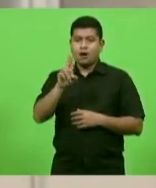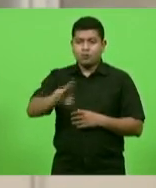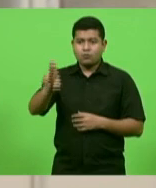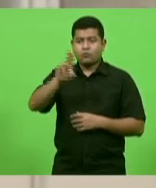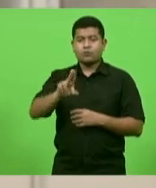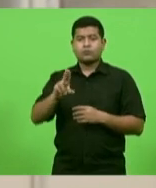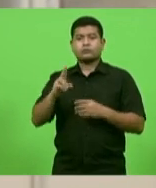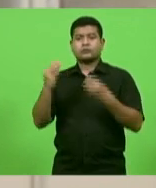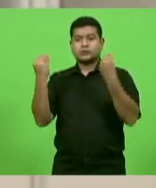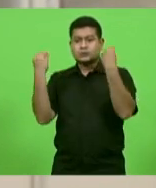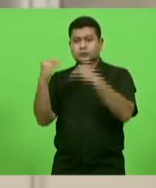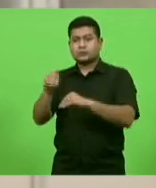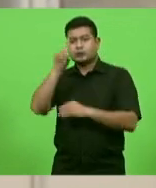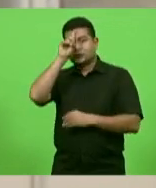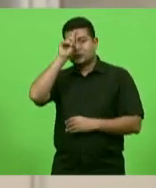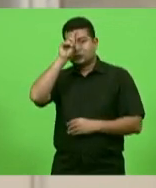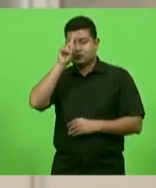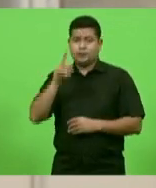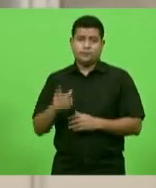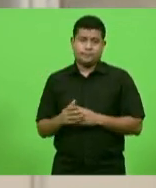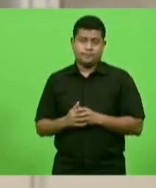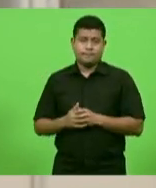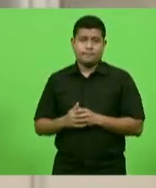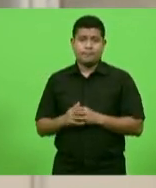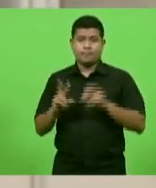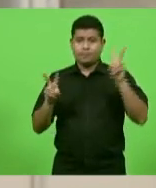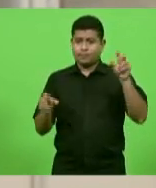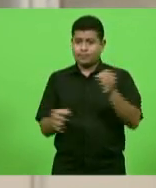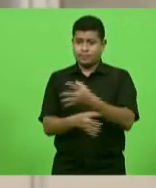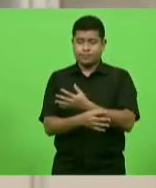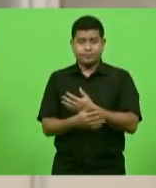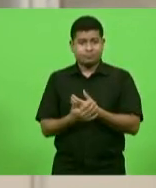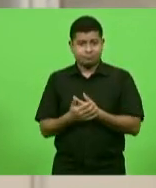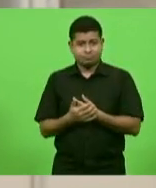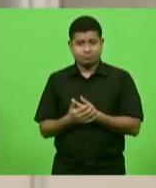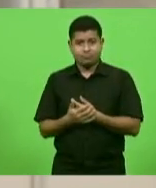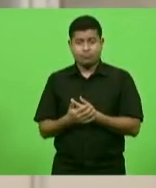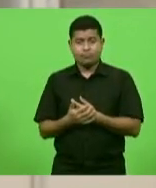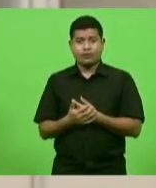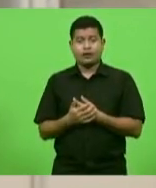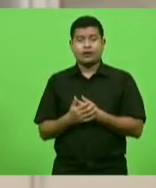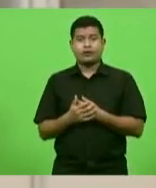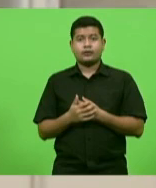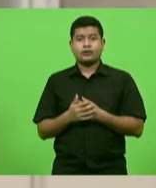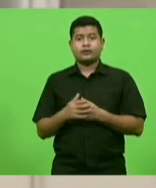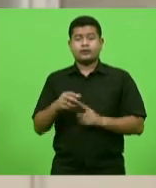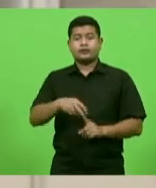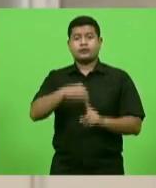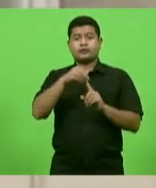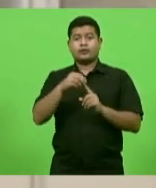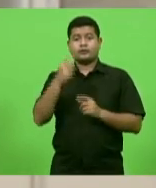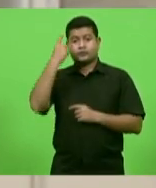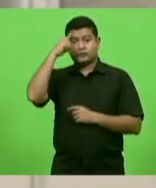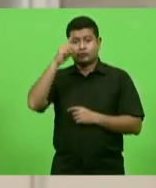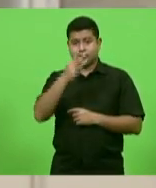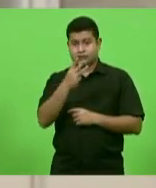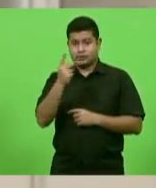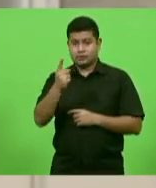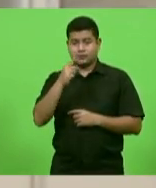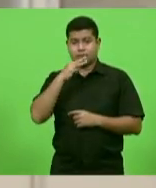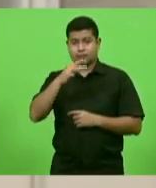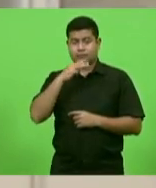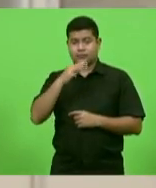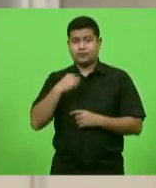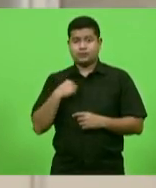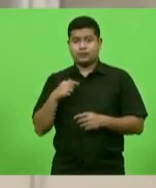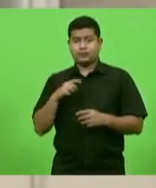instalações hospitalares mesmo" o um pano salientar que nesse Melo mesmo dia Trinta e Um de Março